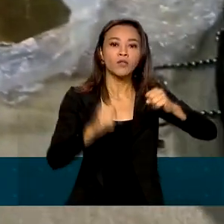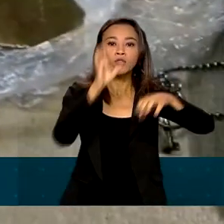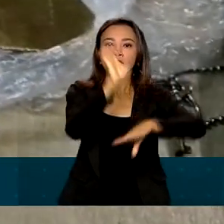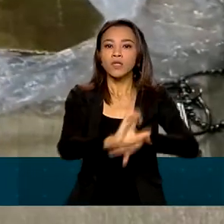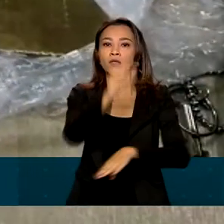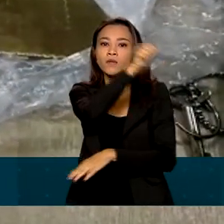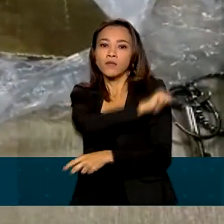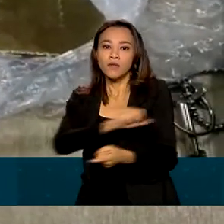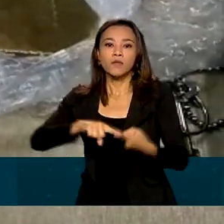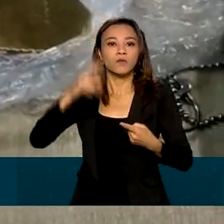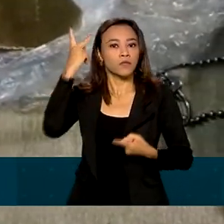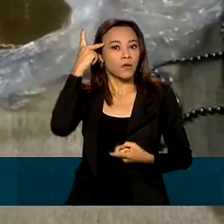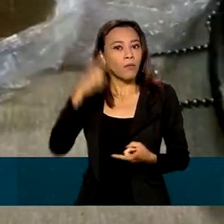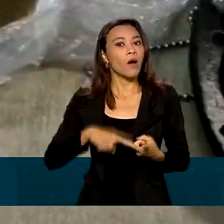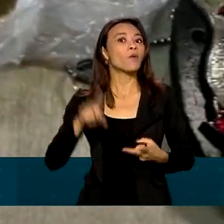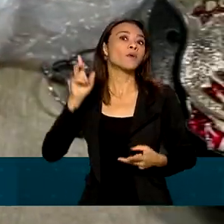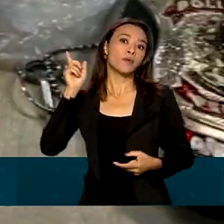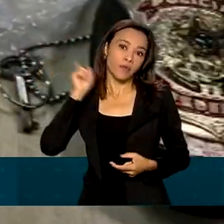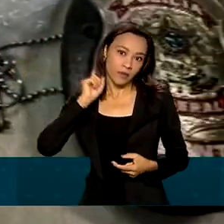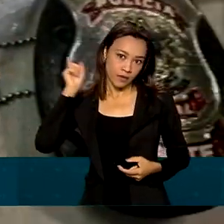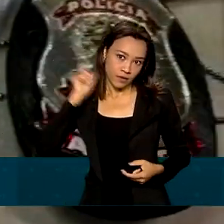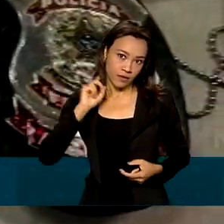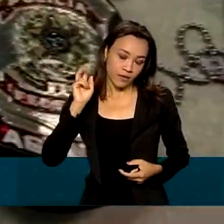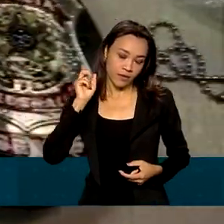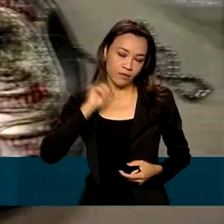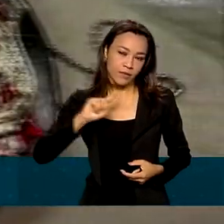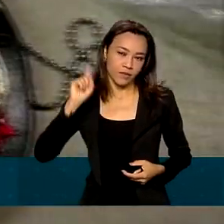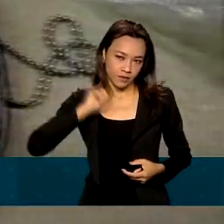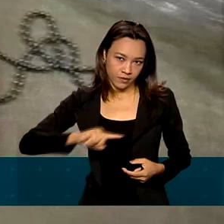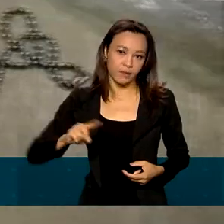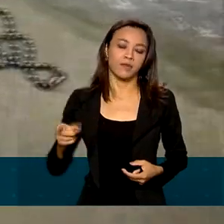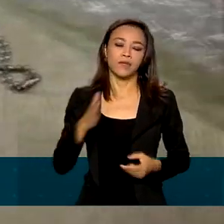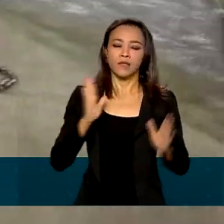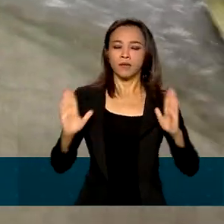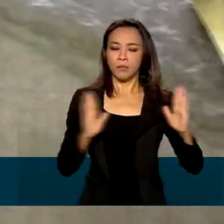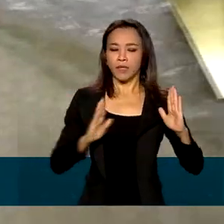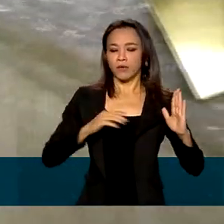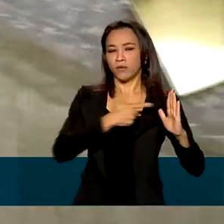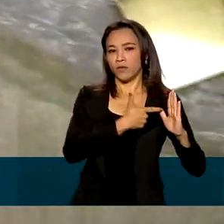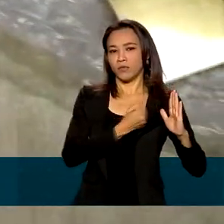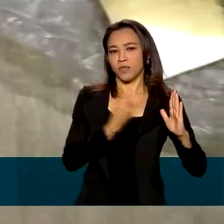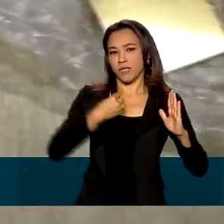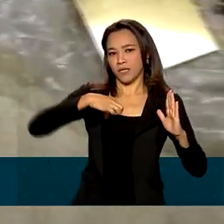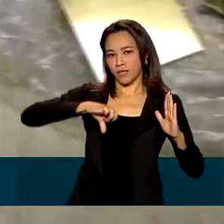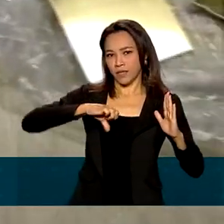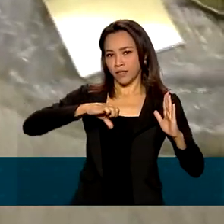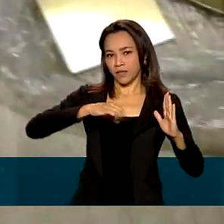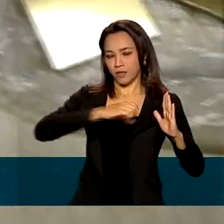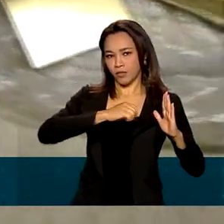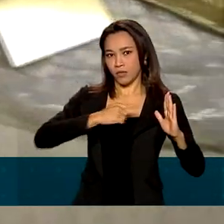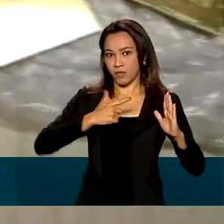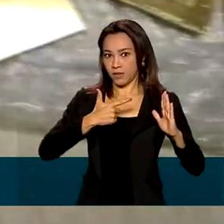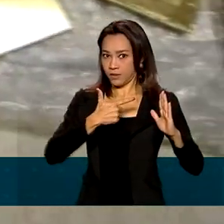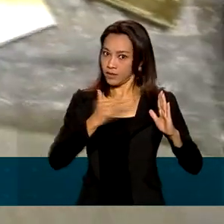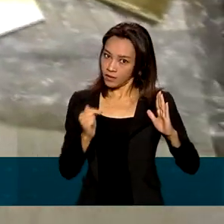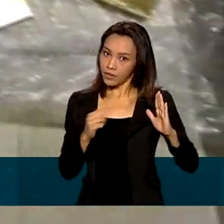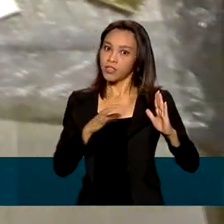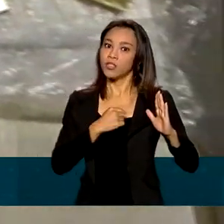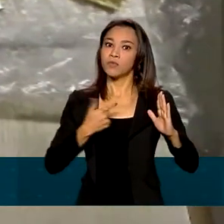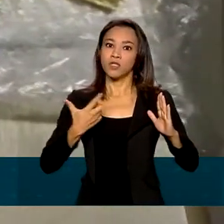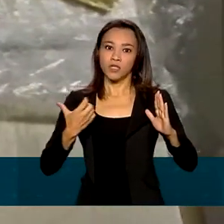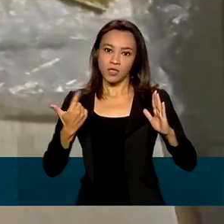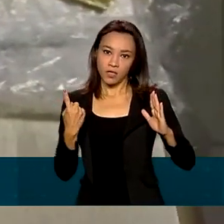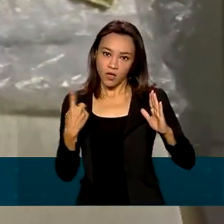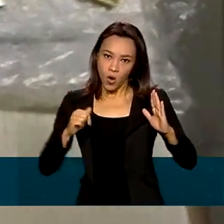São Paulo e Minas Gerais estima-se que entre 2017/2019 a organização criminosa tenha contrabandeado